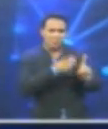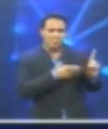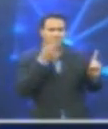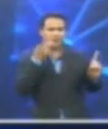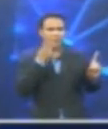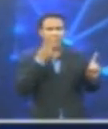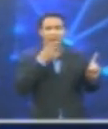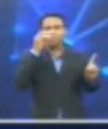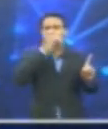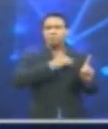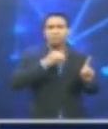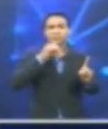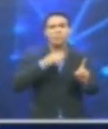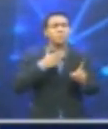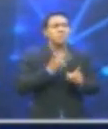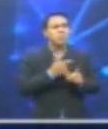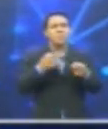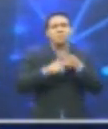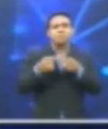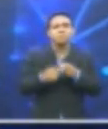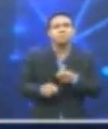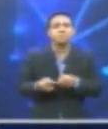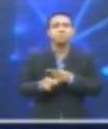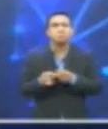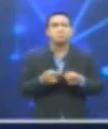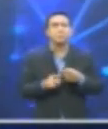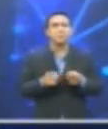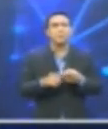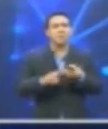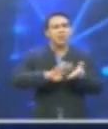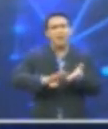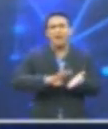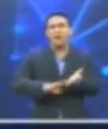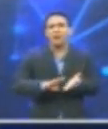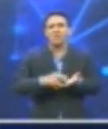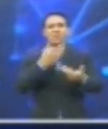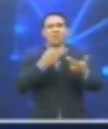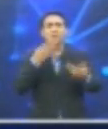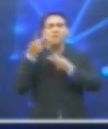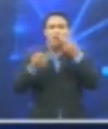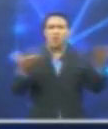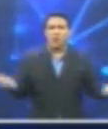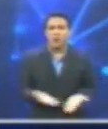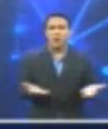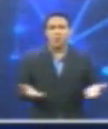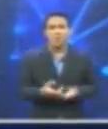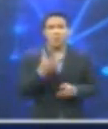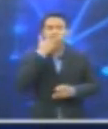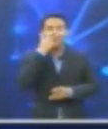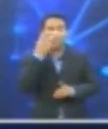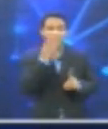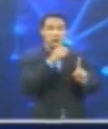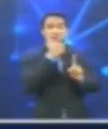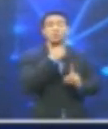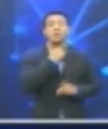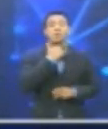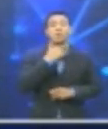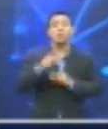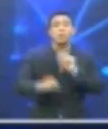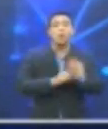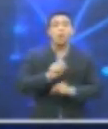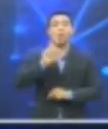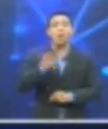fazer, nada a realizar, um ato sequer, não disse nada do que faz. E mais, esse seu cargo custa 10 milhões